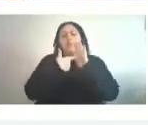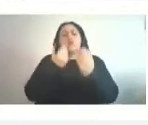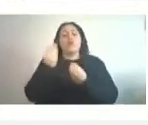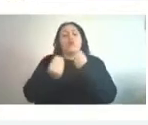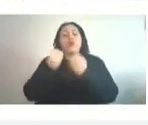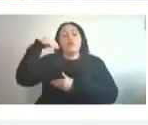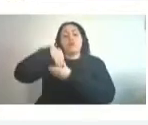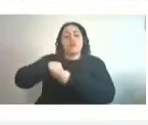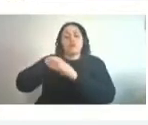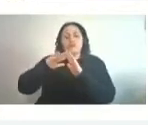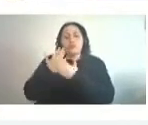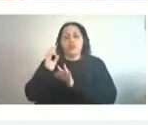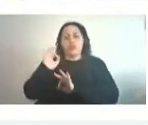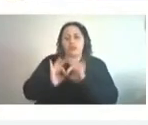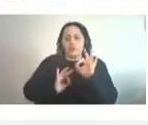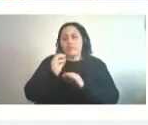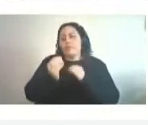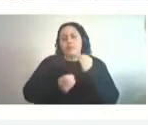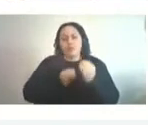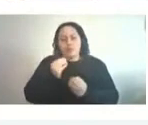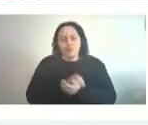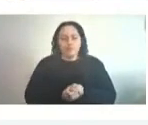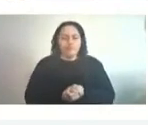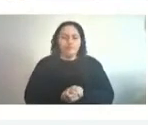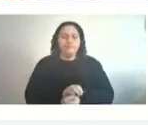escolar. Pode passar.